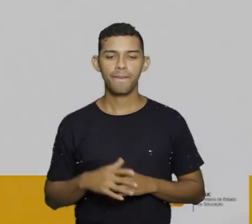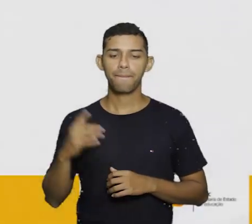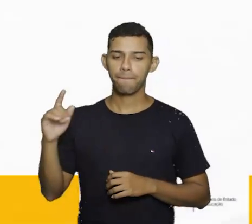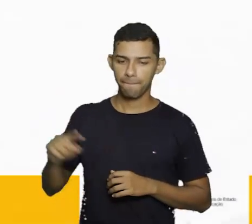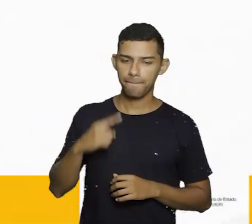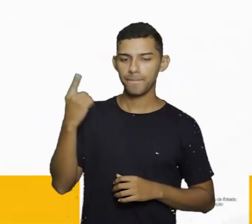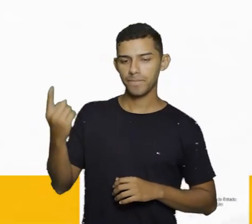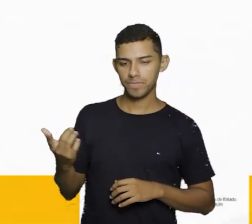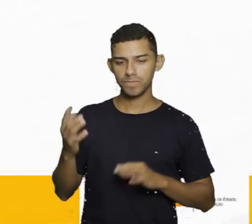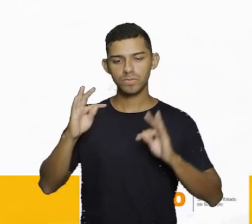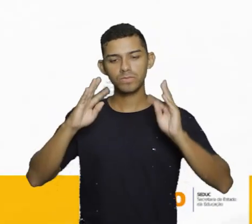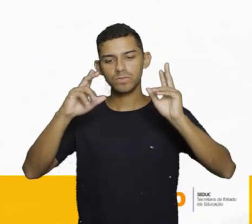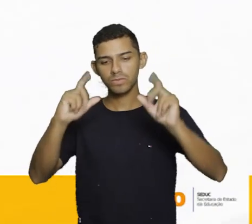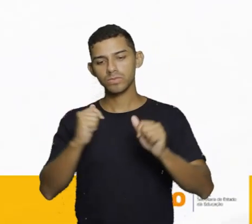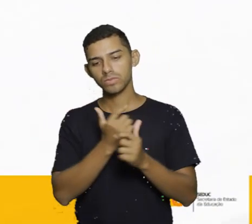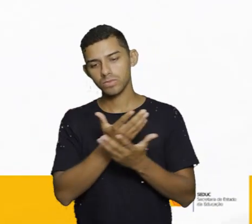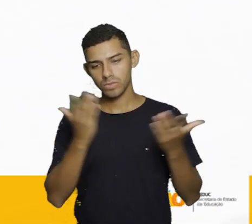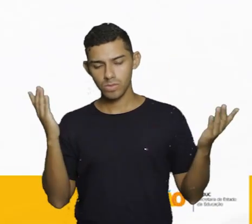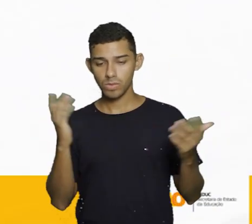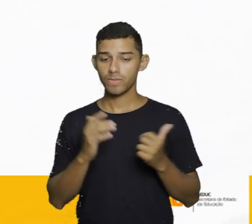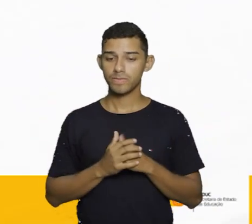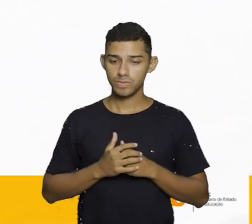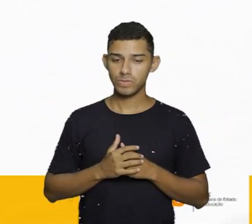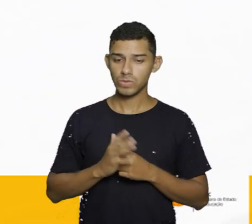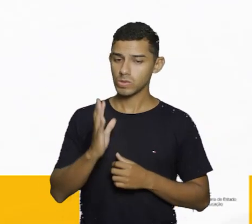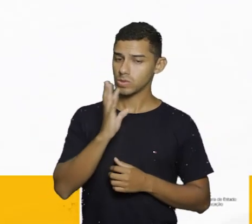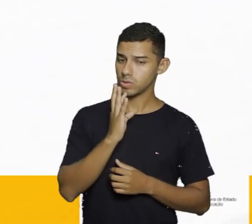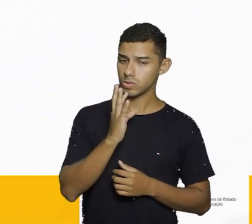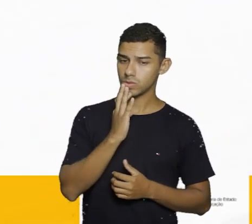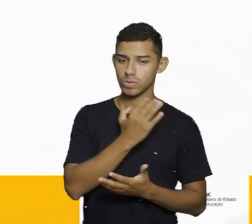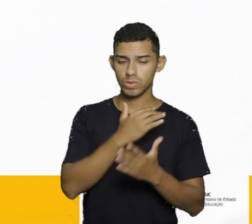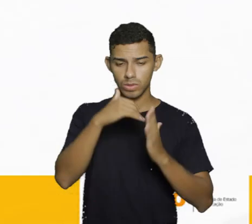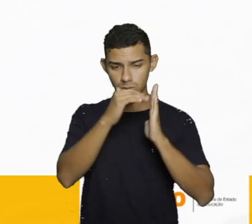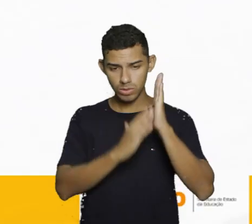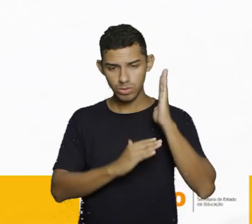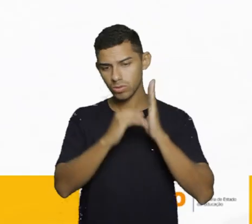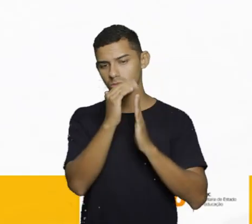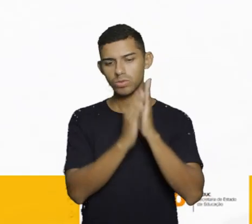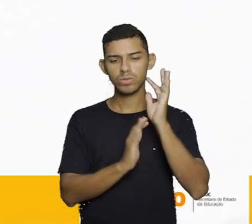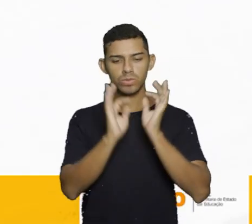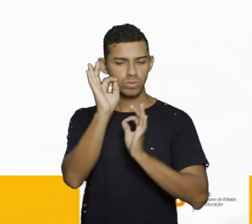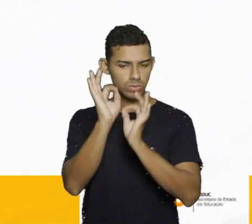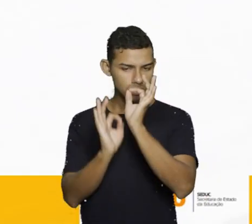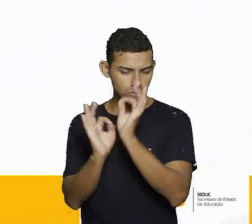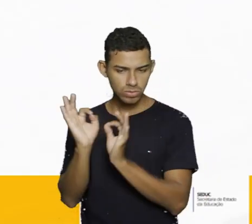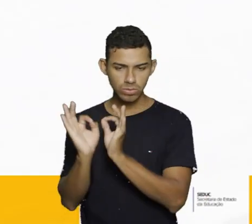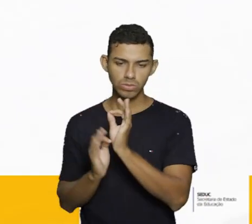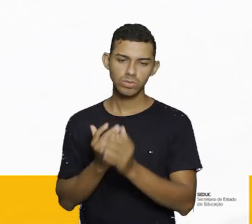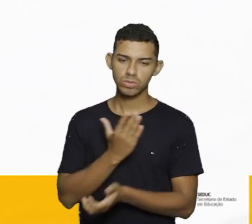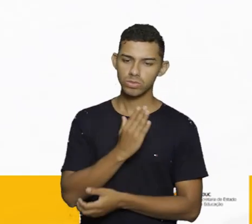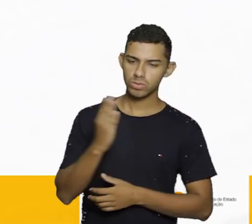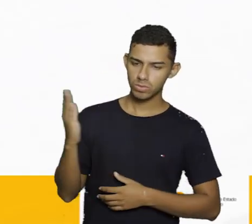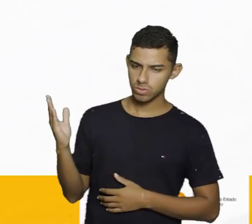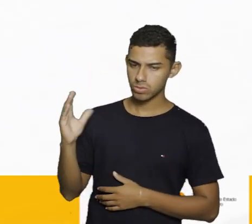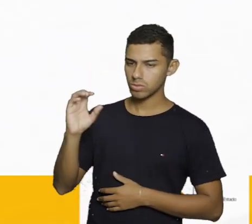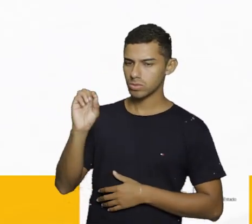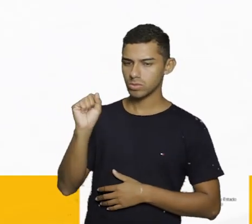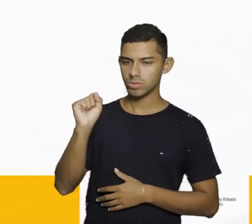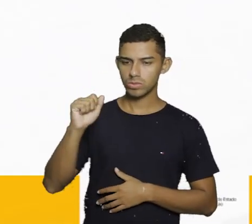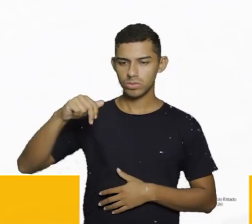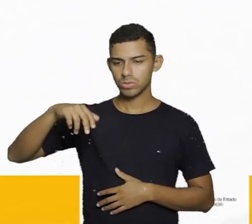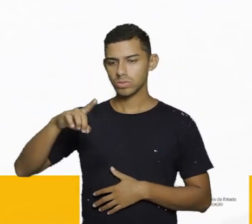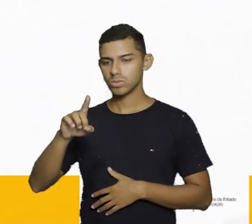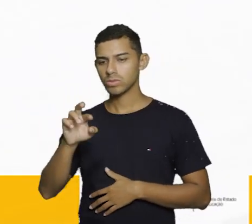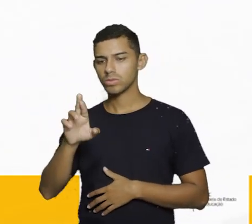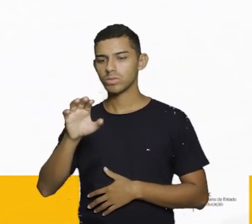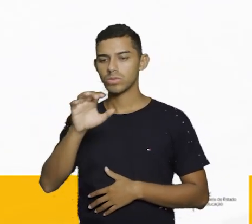desse blá blá blá todo. Com base nos conhecimentos sobre a pintura no período do Renascimento e na obra de Sandro Botticelli, que o nome dele era